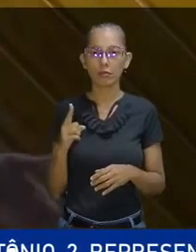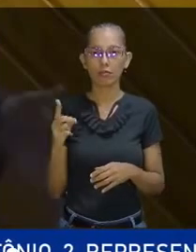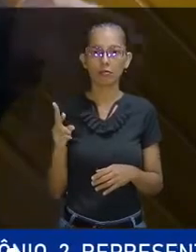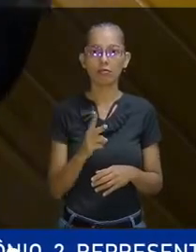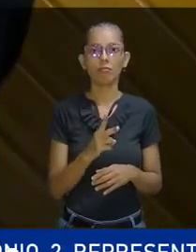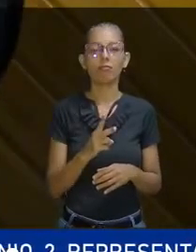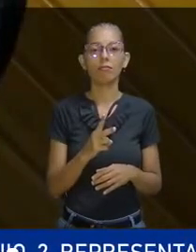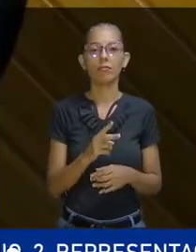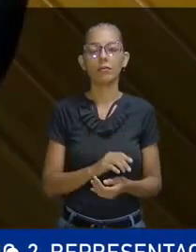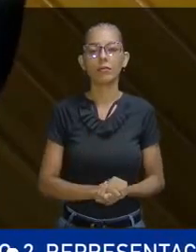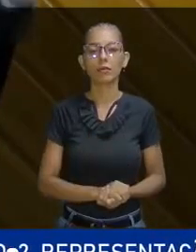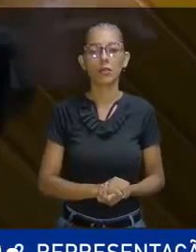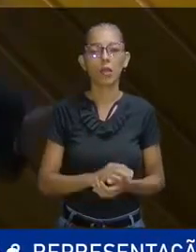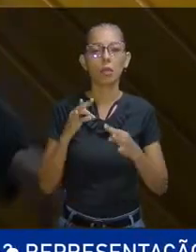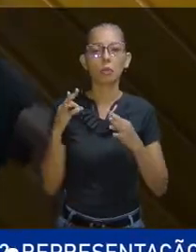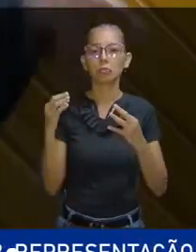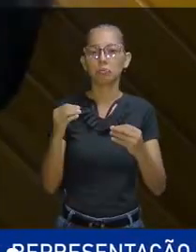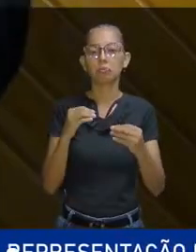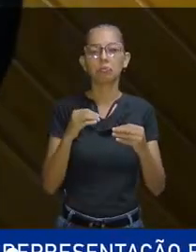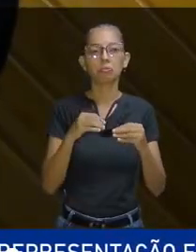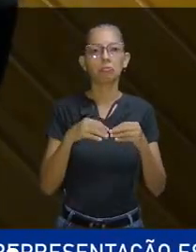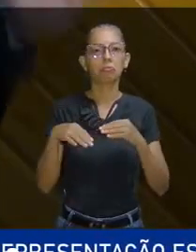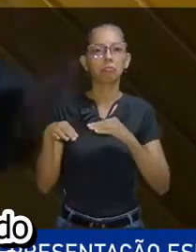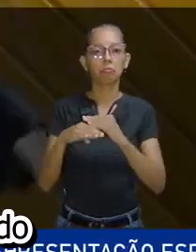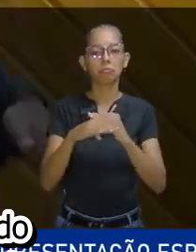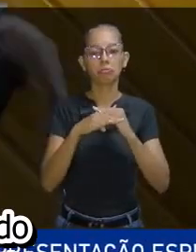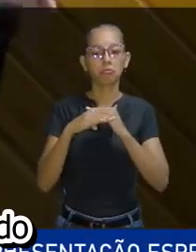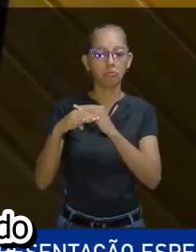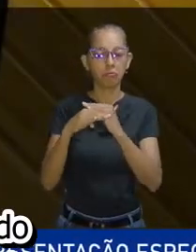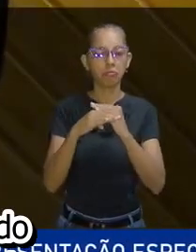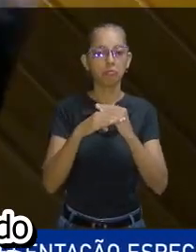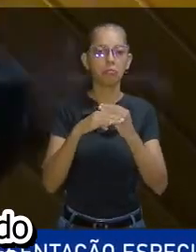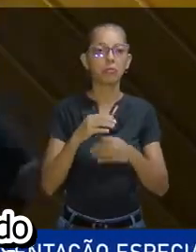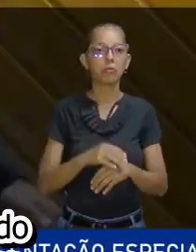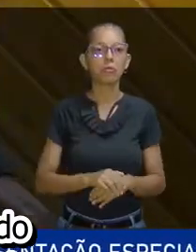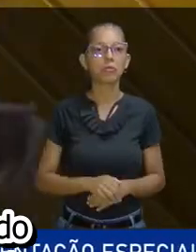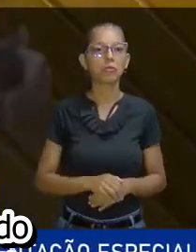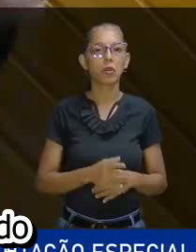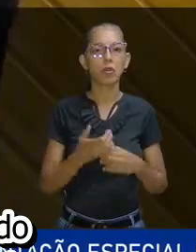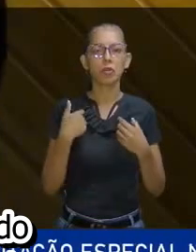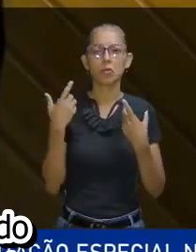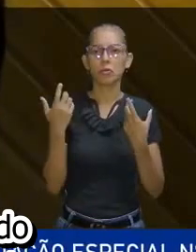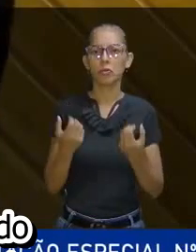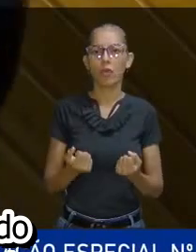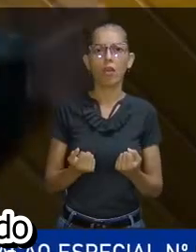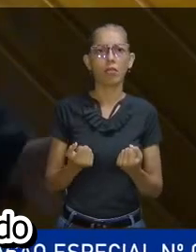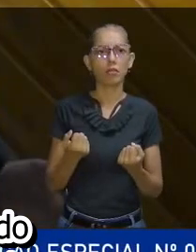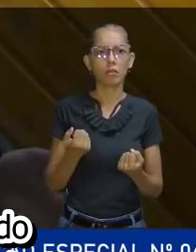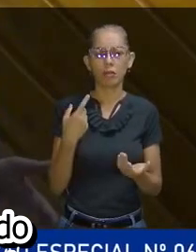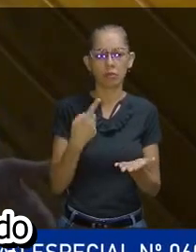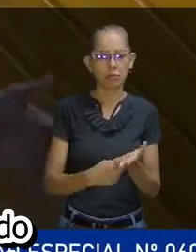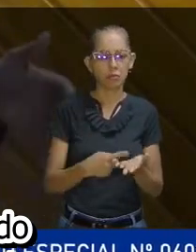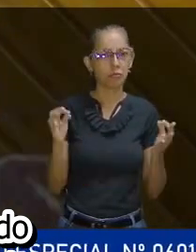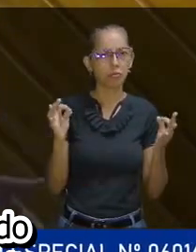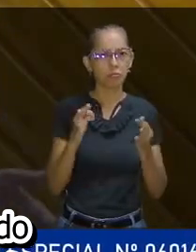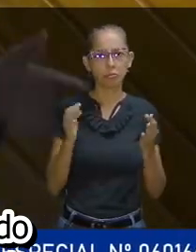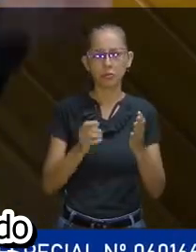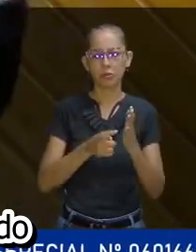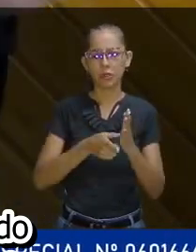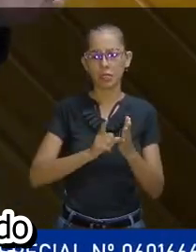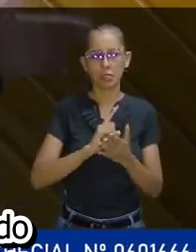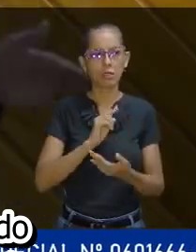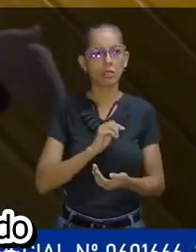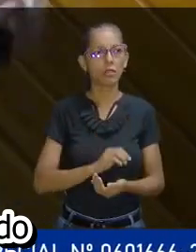unanimidade que não receberam promessa, não receberam doação, não receberam benesse, do investigado Fábio